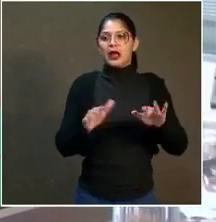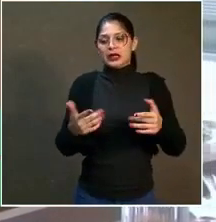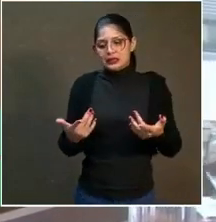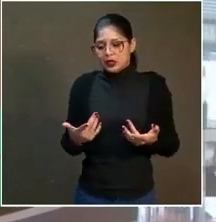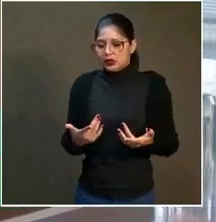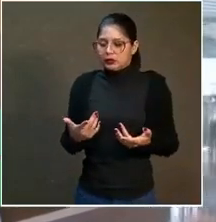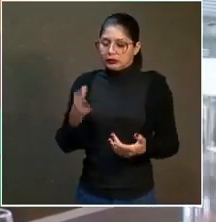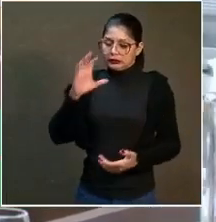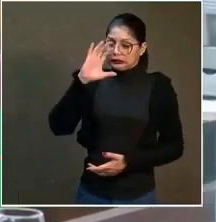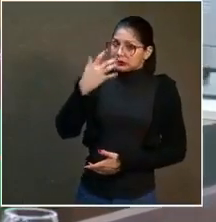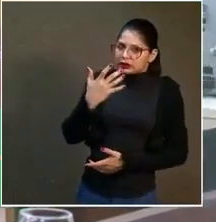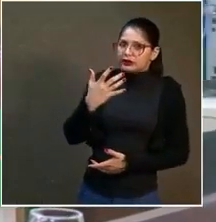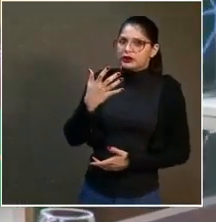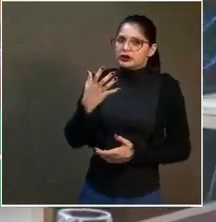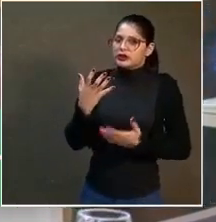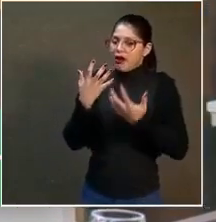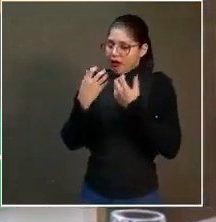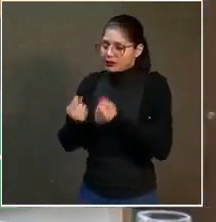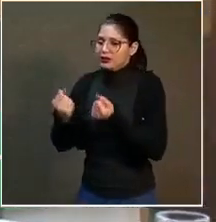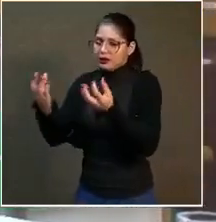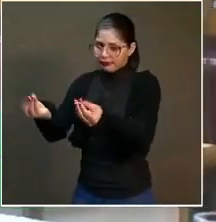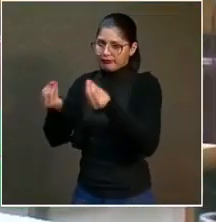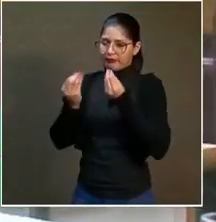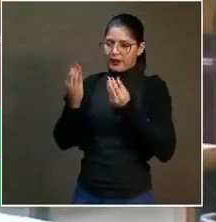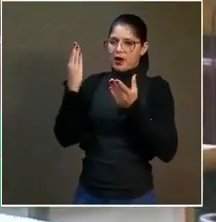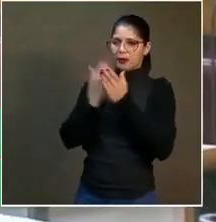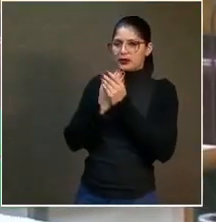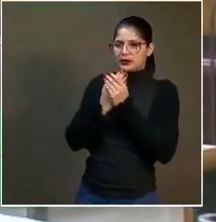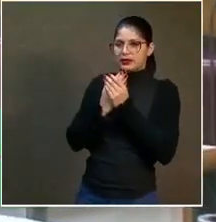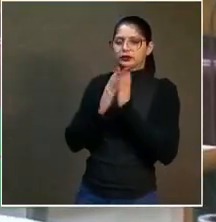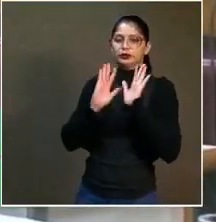esse procedimento há quatro semanas atrás, mais ou menos. E quando assumi,